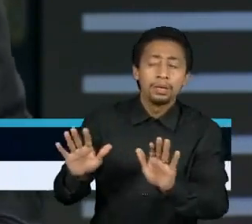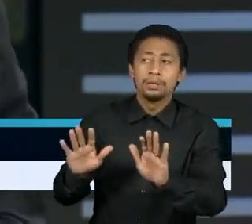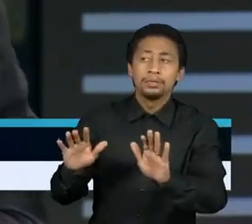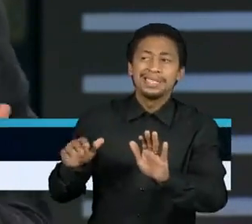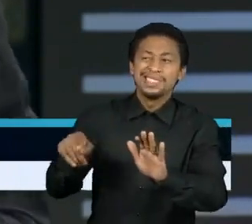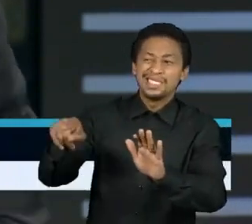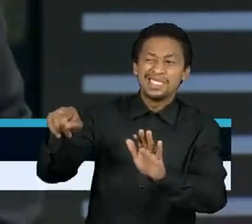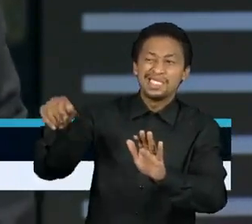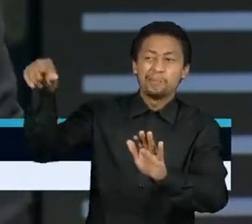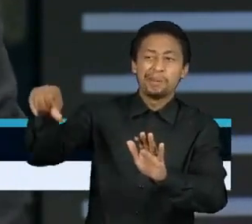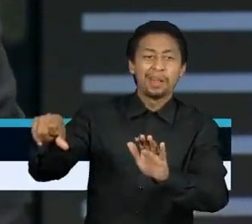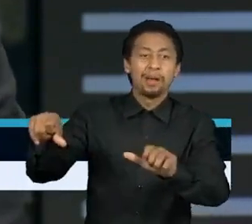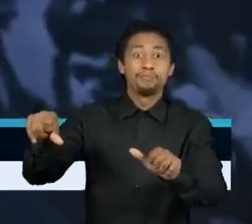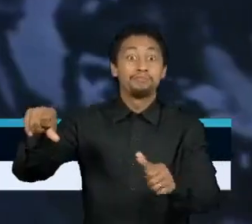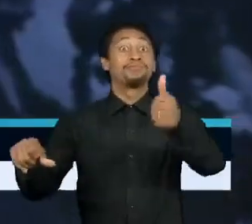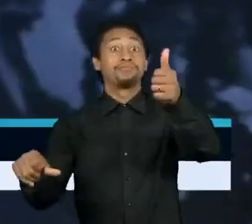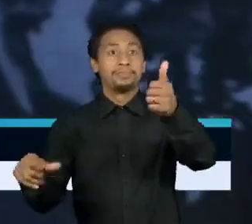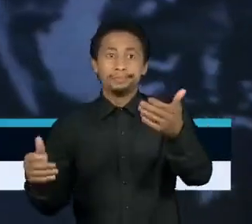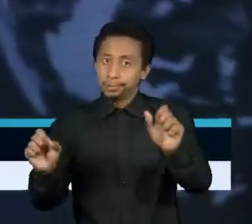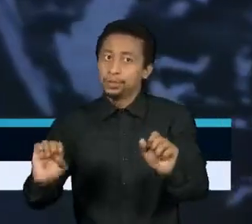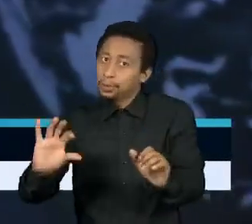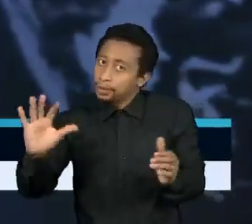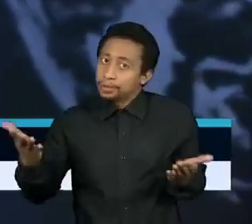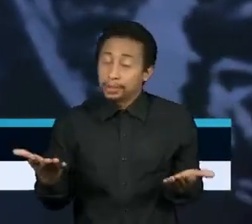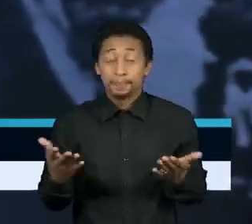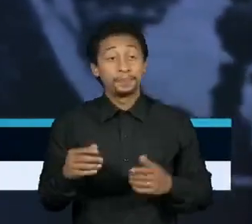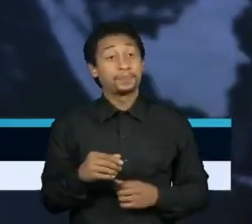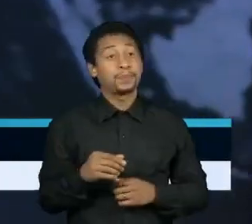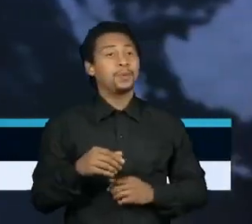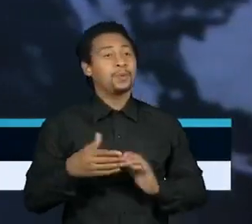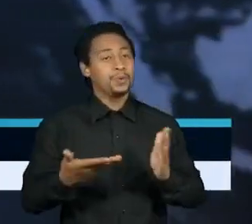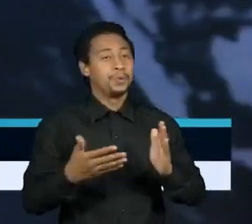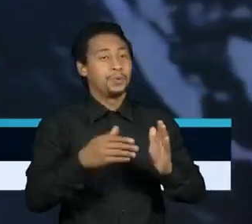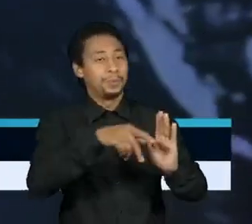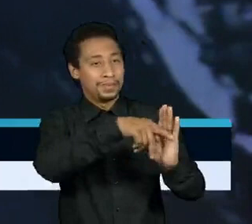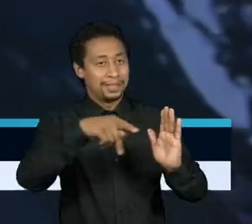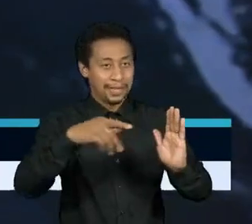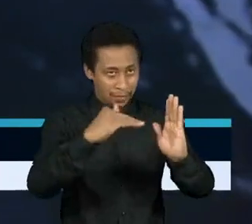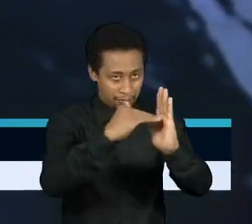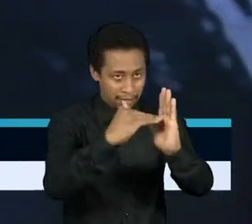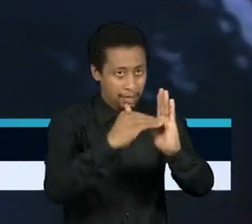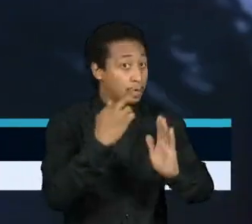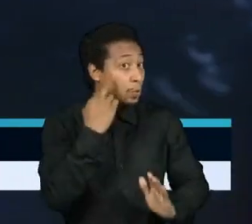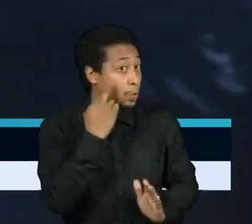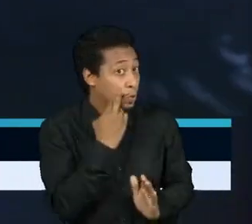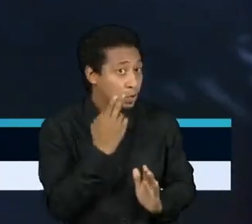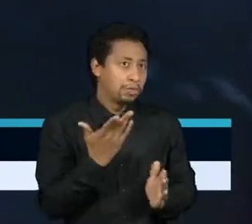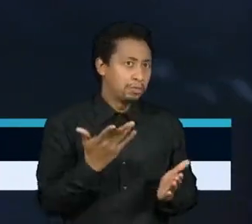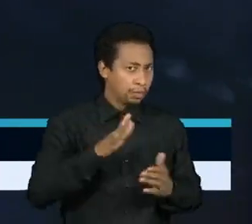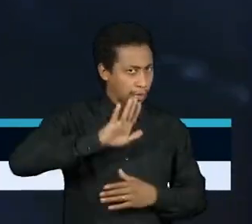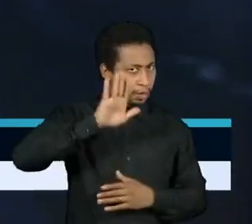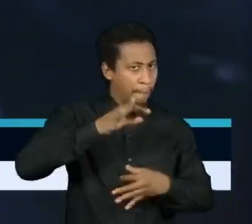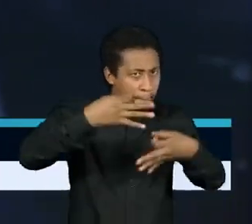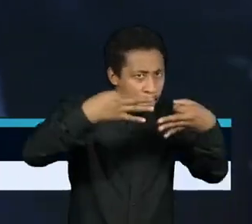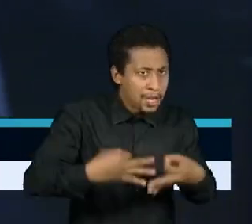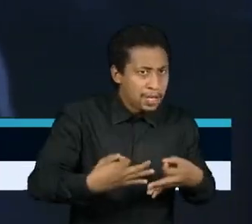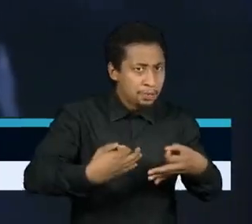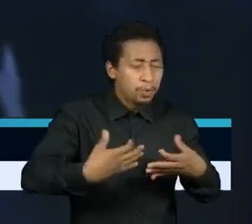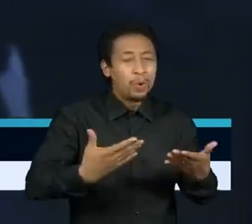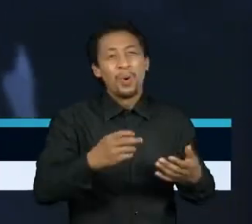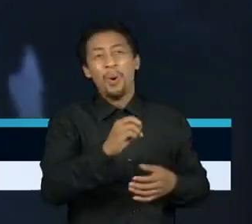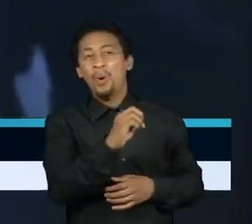outro, um deles pode subir. E o presidente do Senado, Rodrigo Pacheco, a candidatura dele é para valer ou será uma espécie de rede